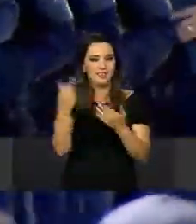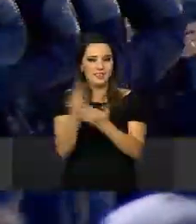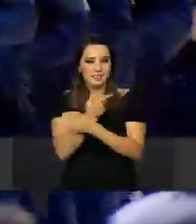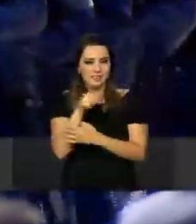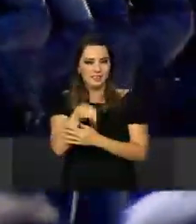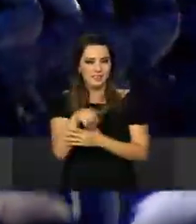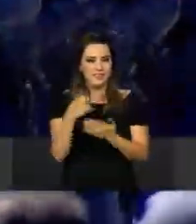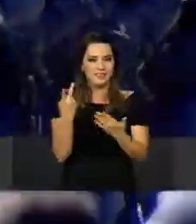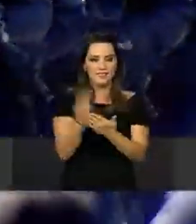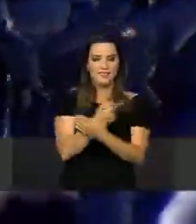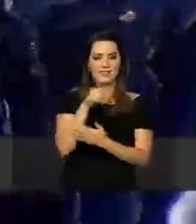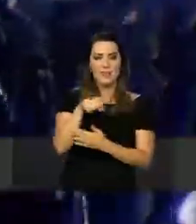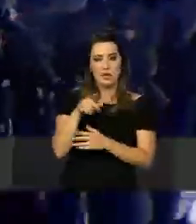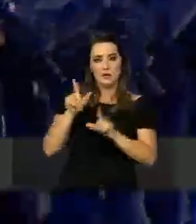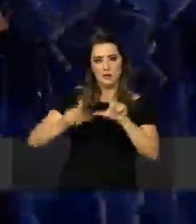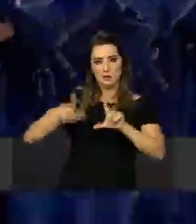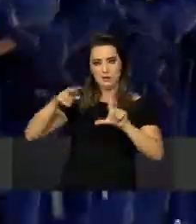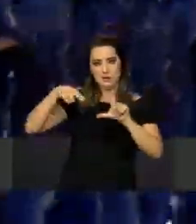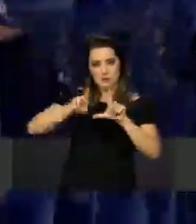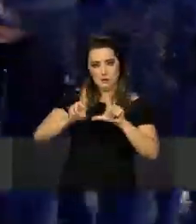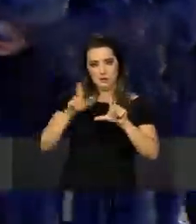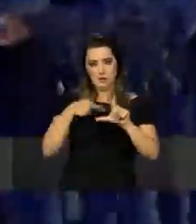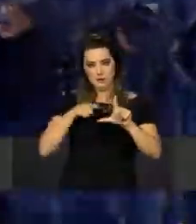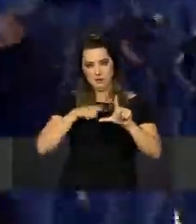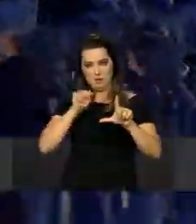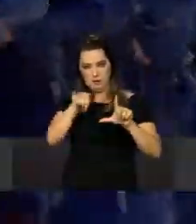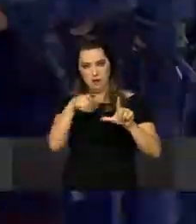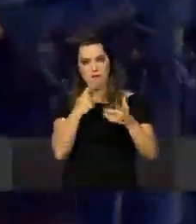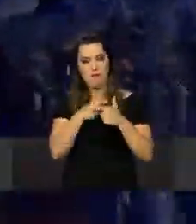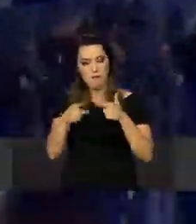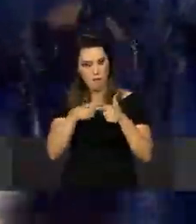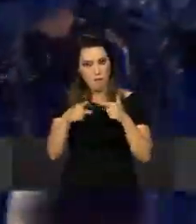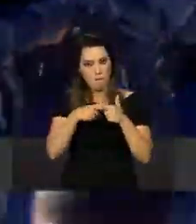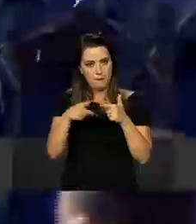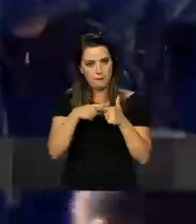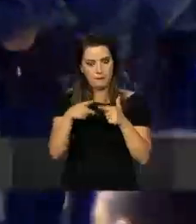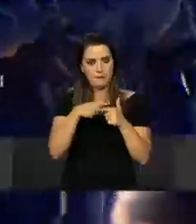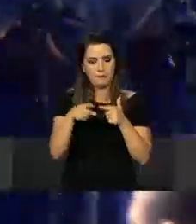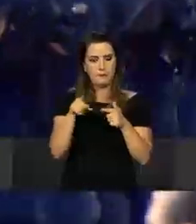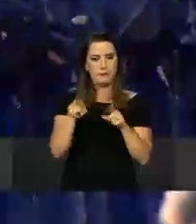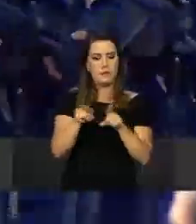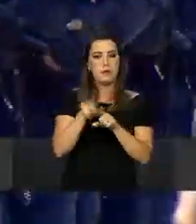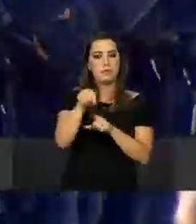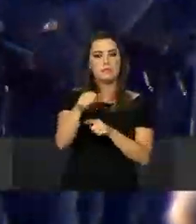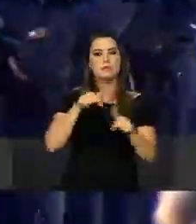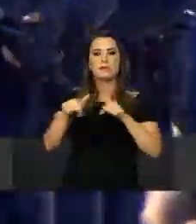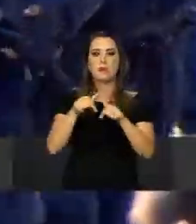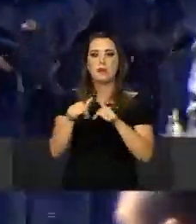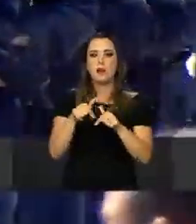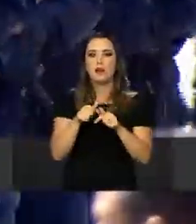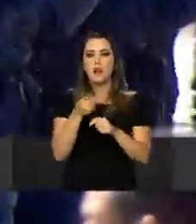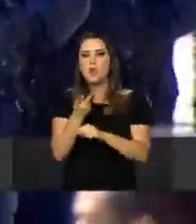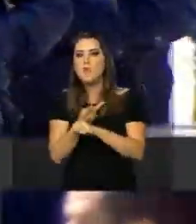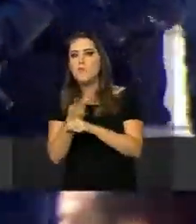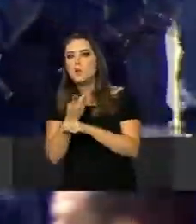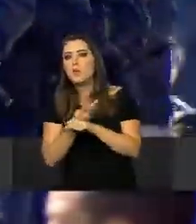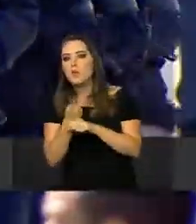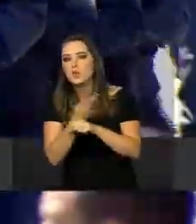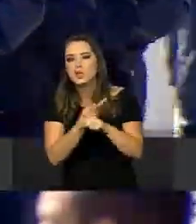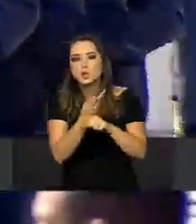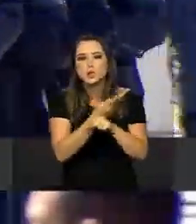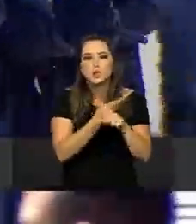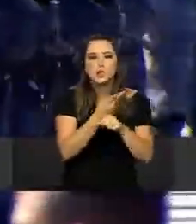até da NBR, né, do estúdio da NBR, e eles atuaram muito naquela